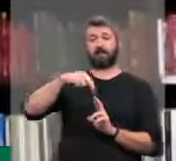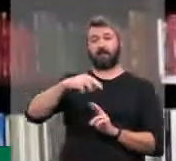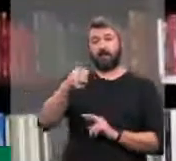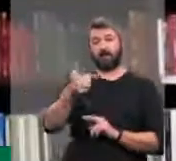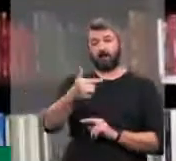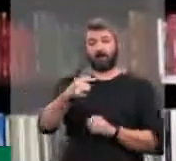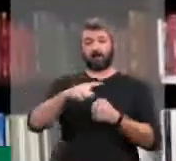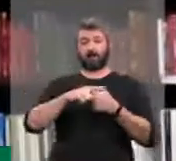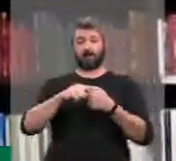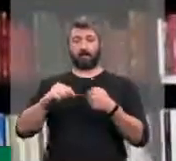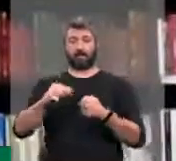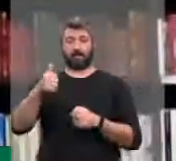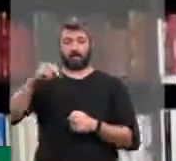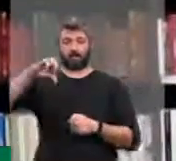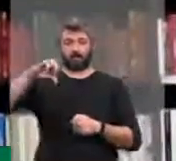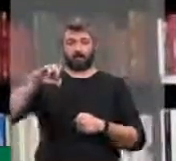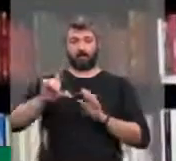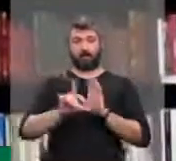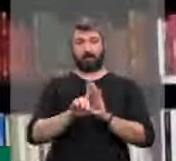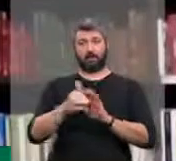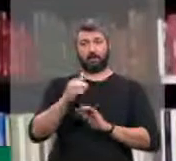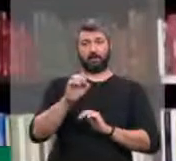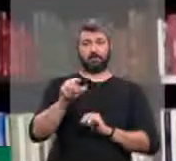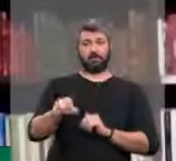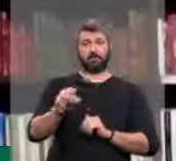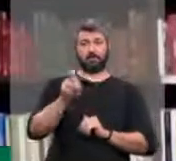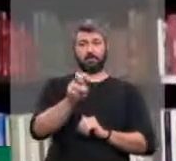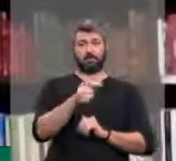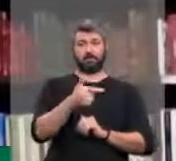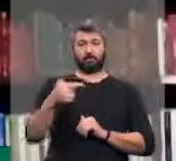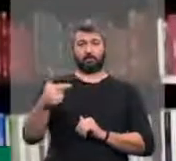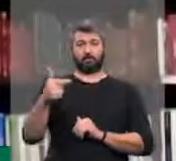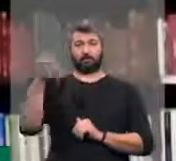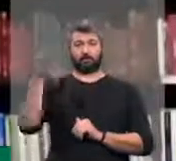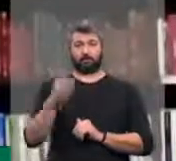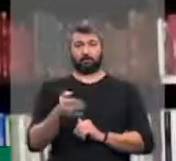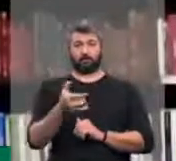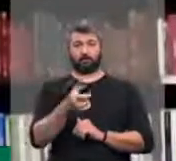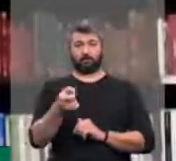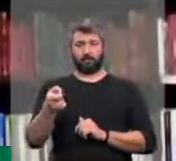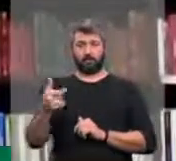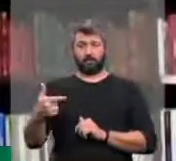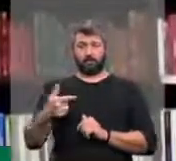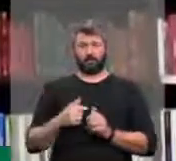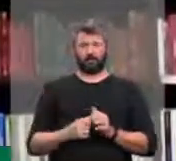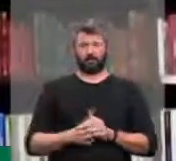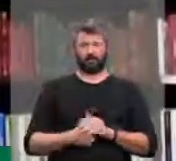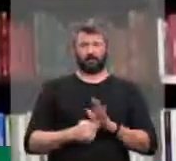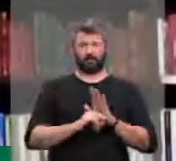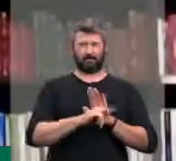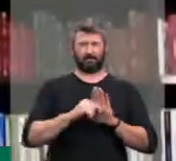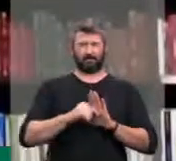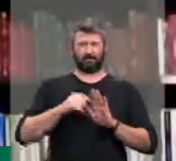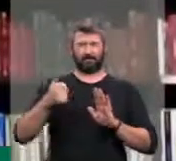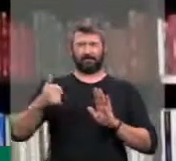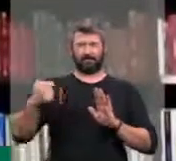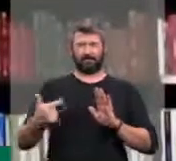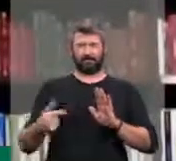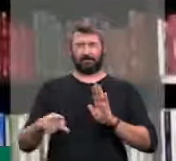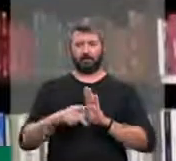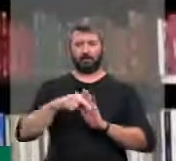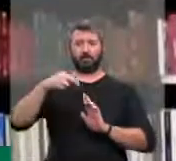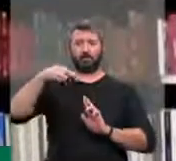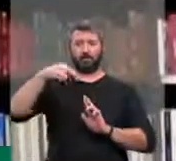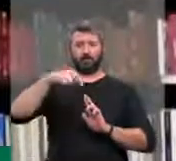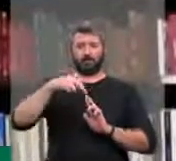12 do artigo 19 da Lei 10.522 de 2002. A redação que demos aos incisos 1º e 2º do parágrafo 1º ainda do